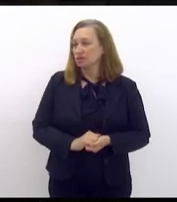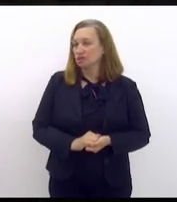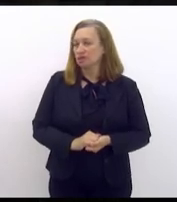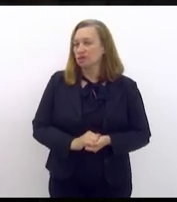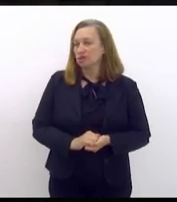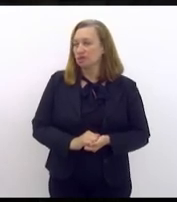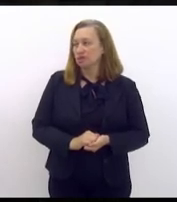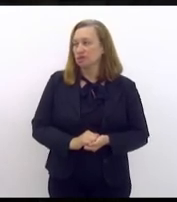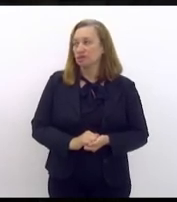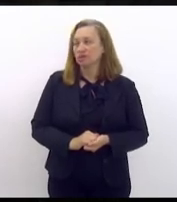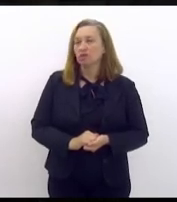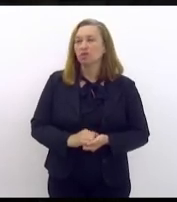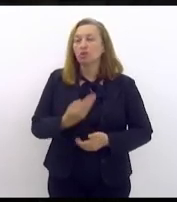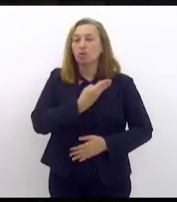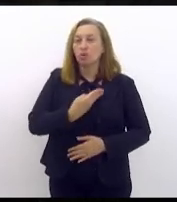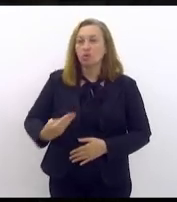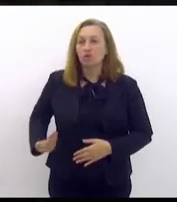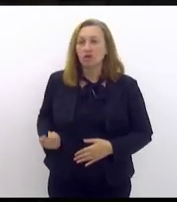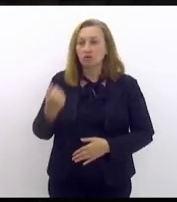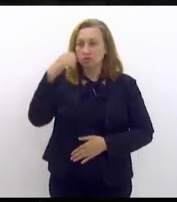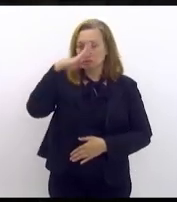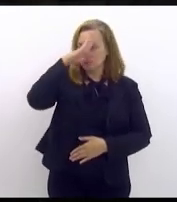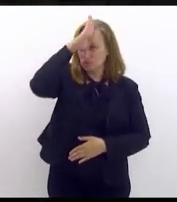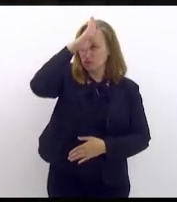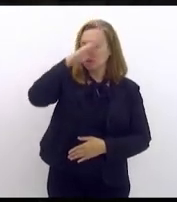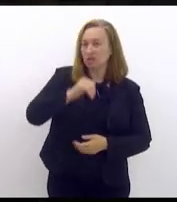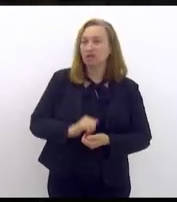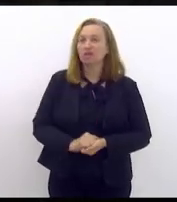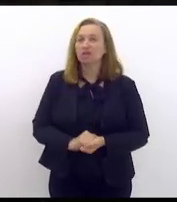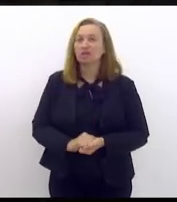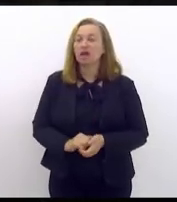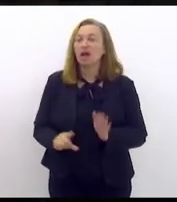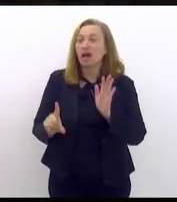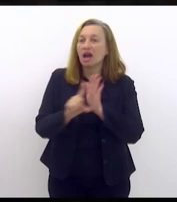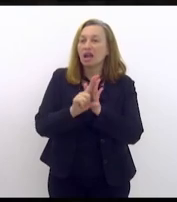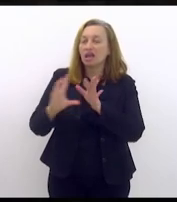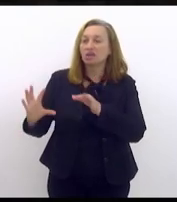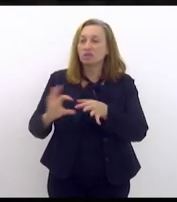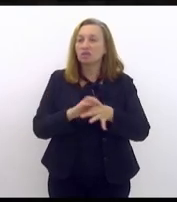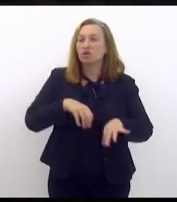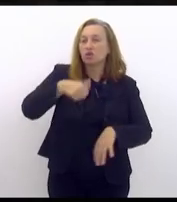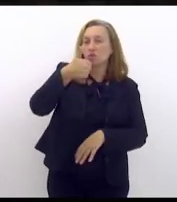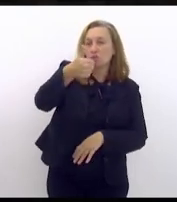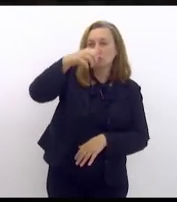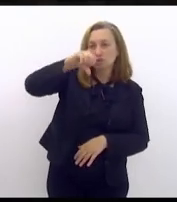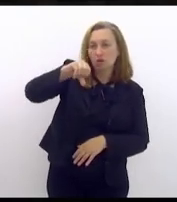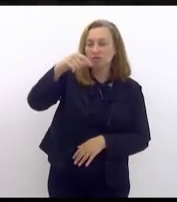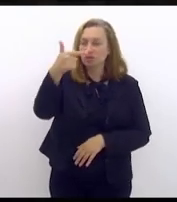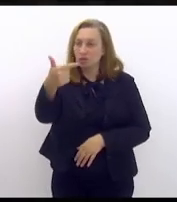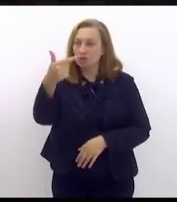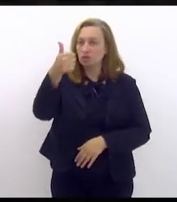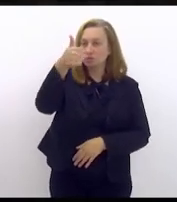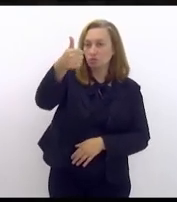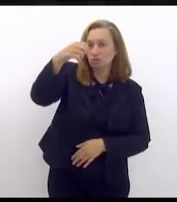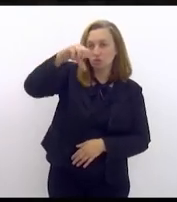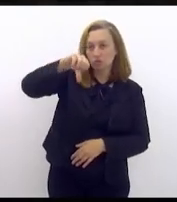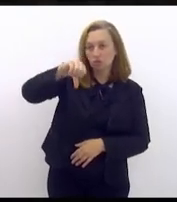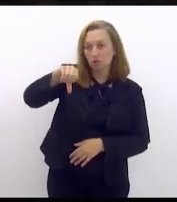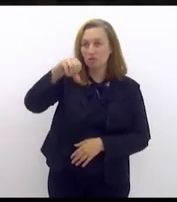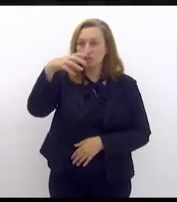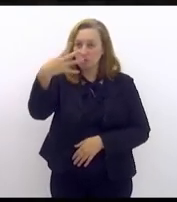que o governo Bolsonaro emitiu as leis complementares 192 e 194